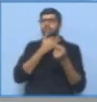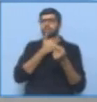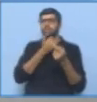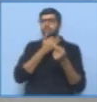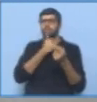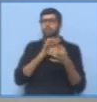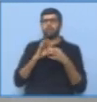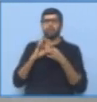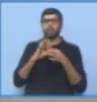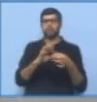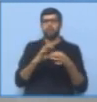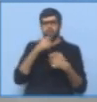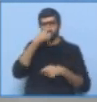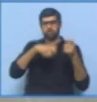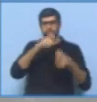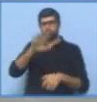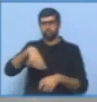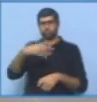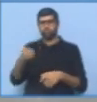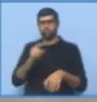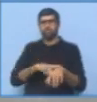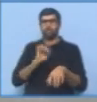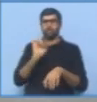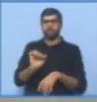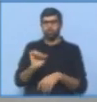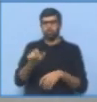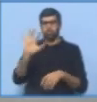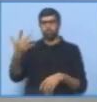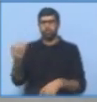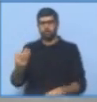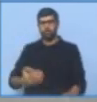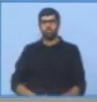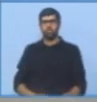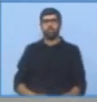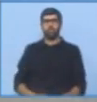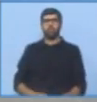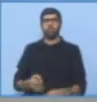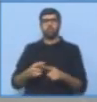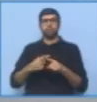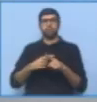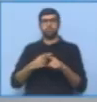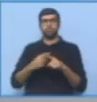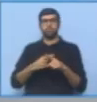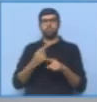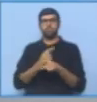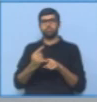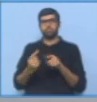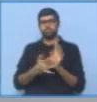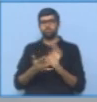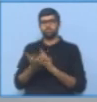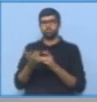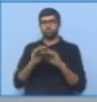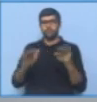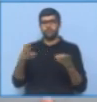ponto de ligação com os homens, com o mundo do seu tempo, com este acontecimento. É muito interessante porque Jesus senta-se à